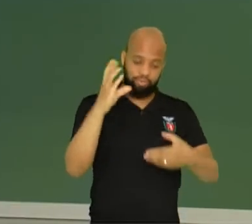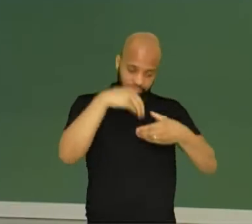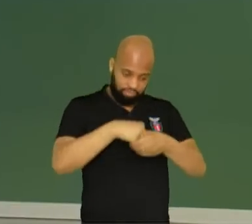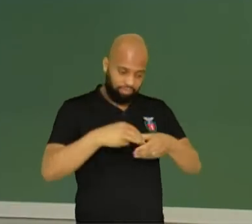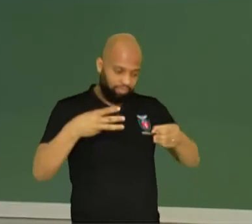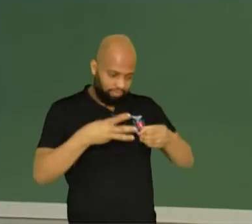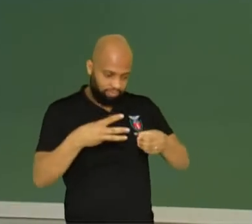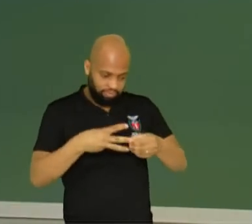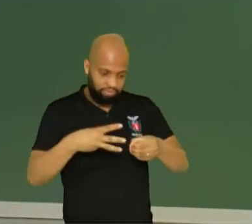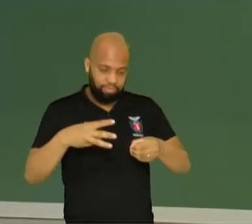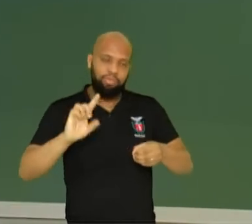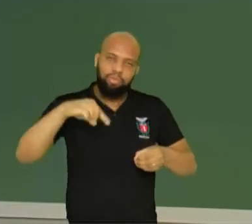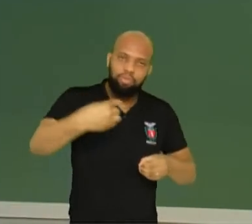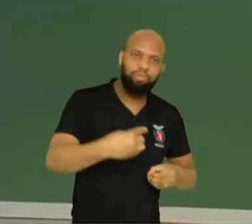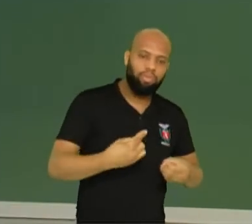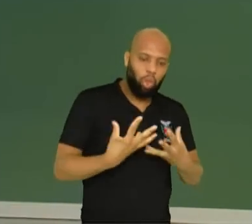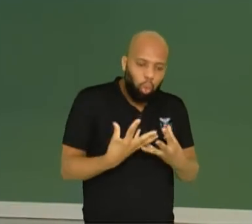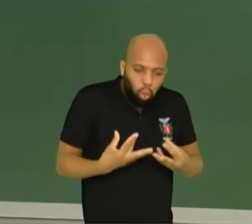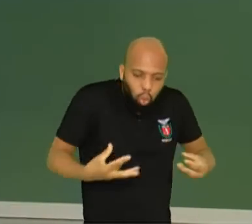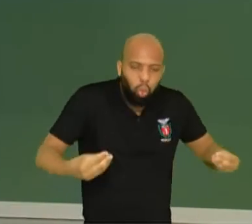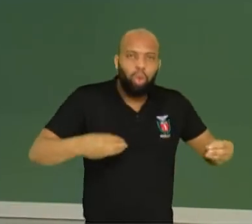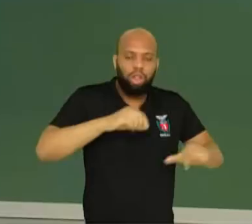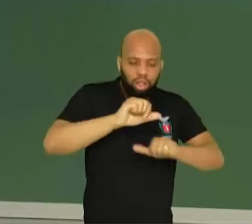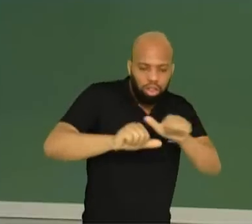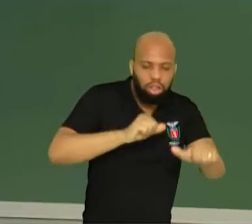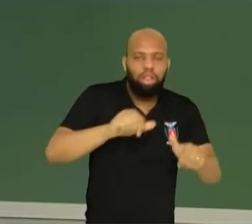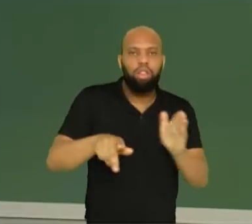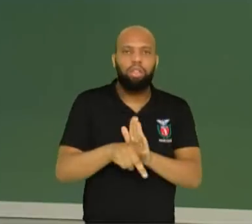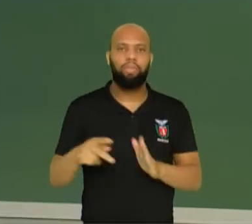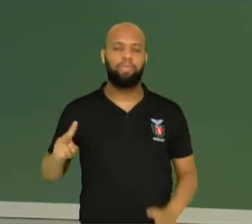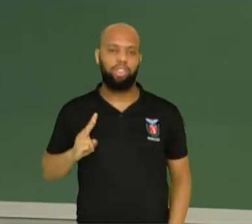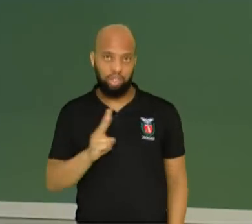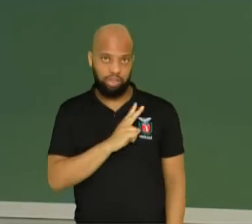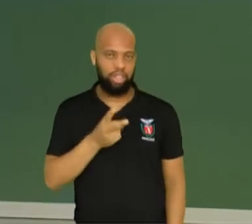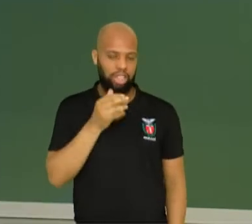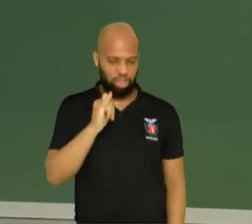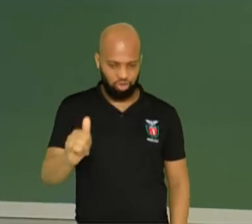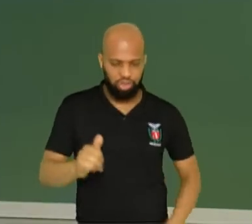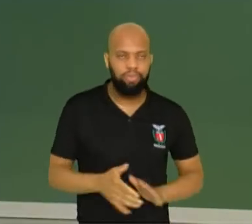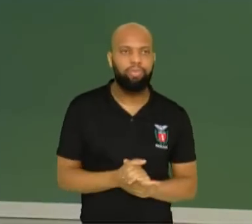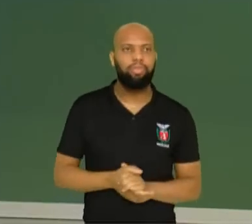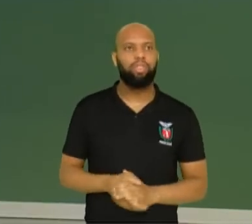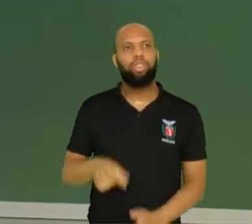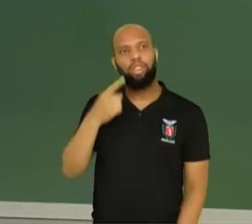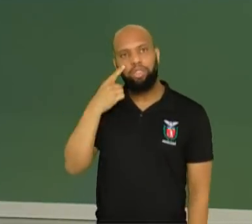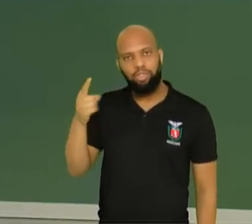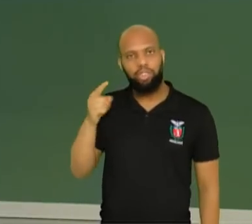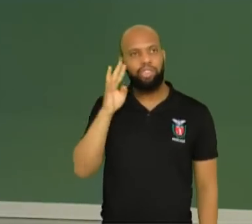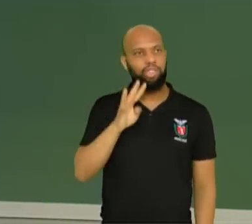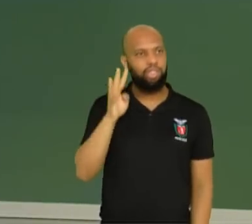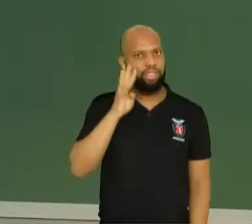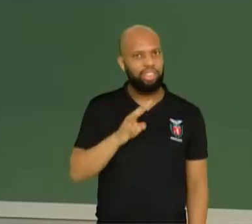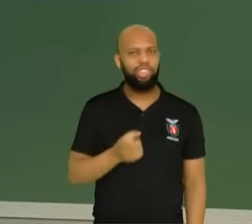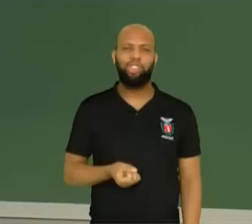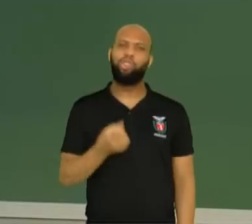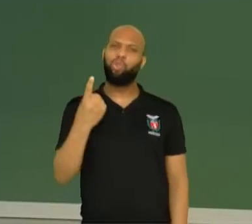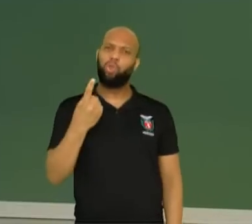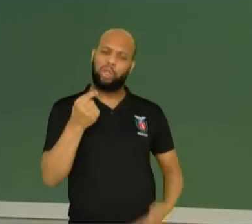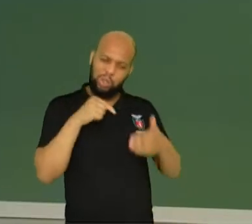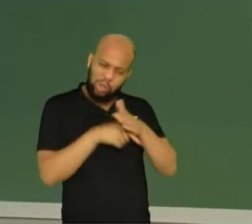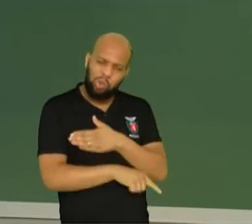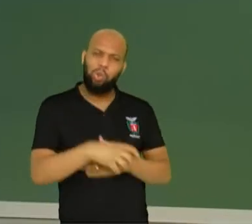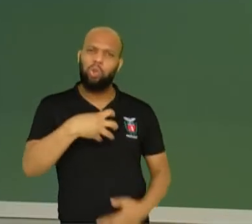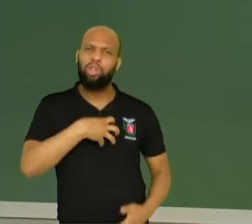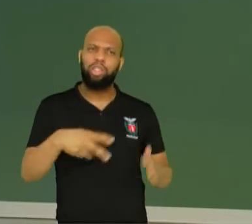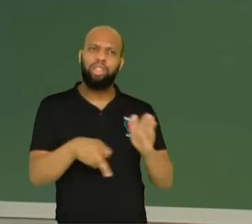da célula e vai terminar de ser digerida para ser transformada em energia. Então, olha que legal, que complexo que é se a gente